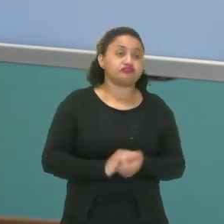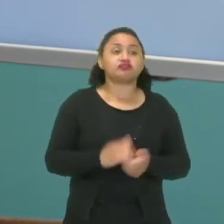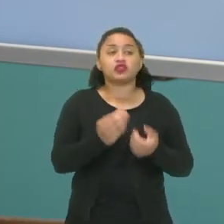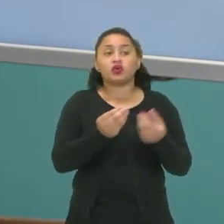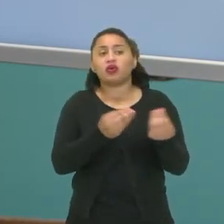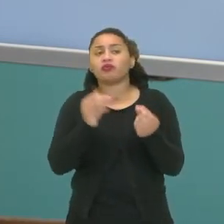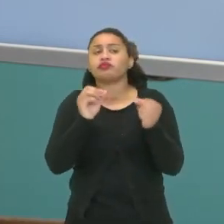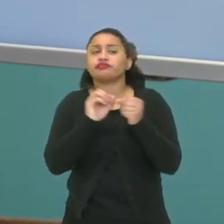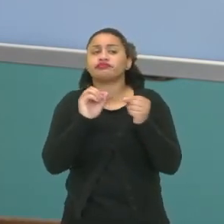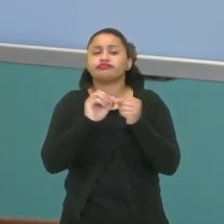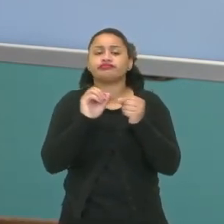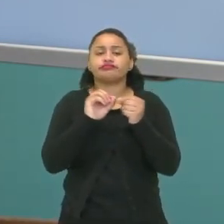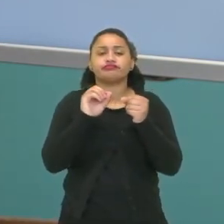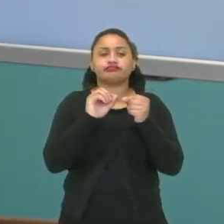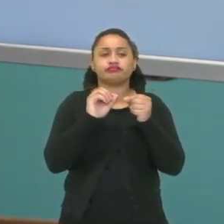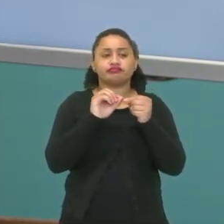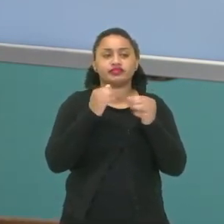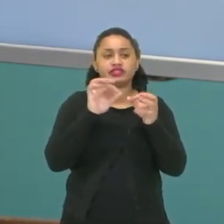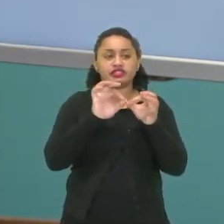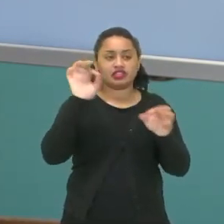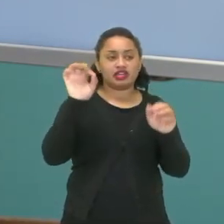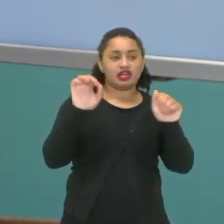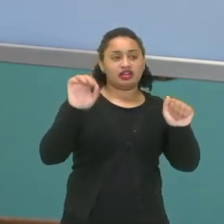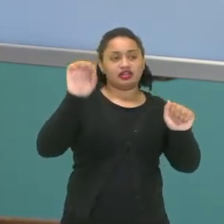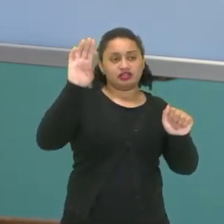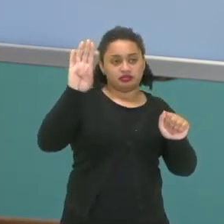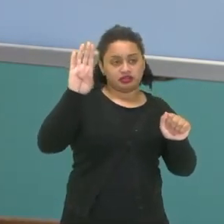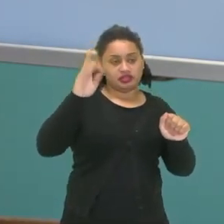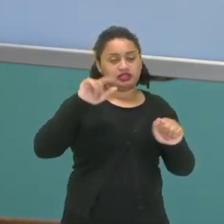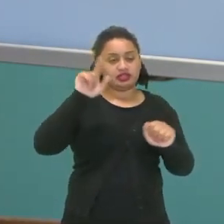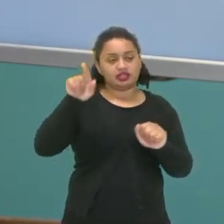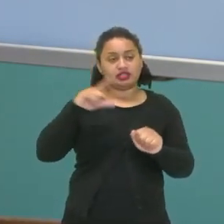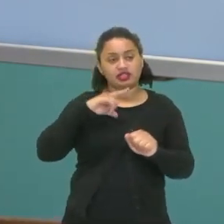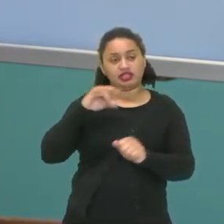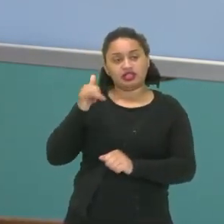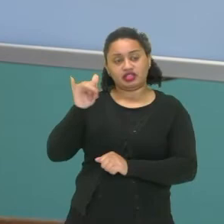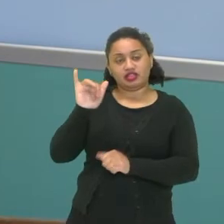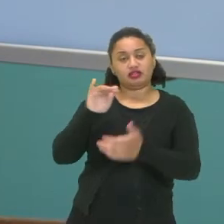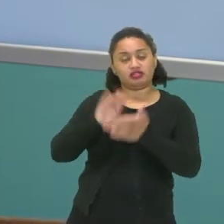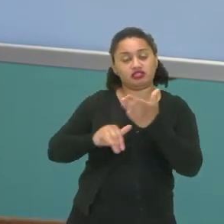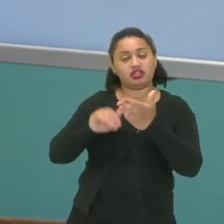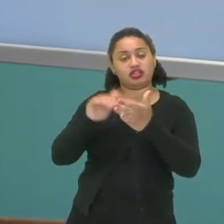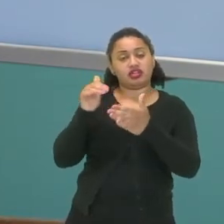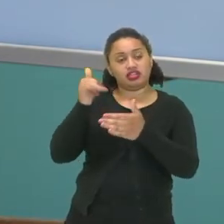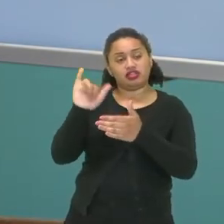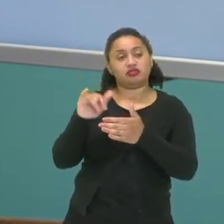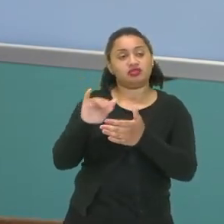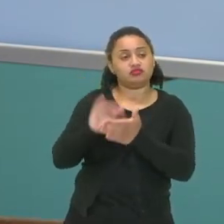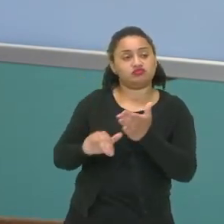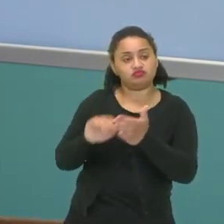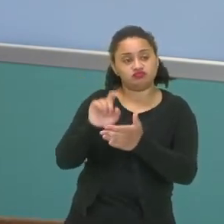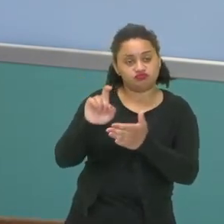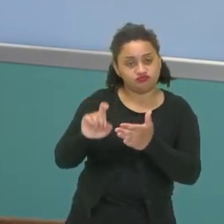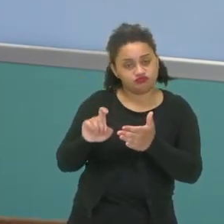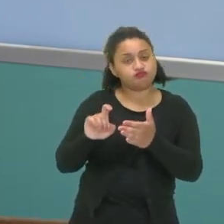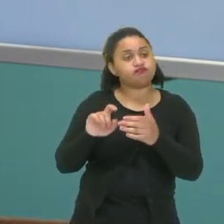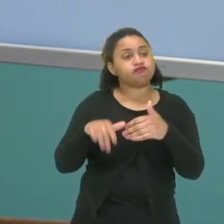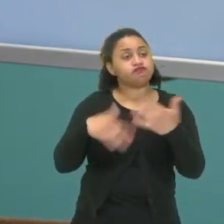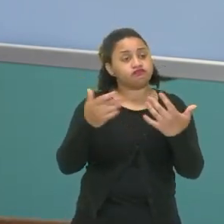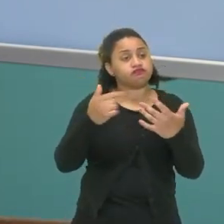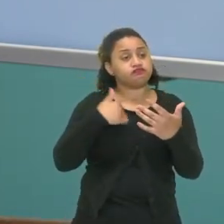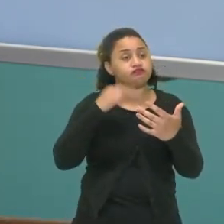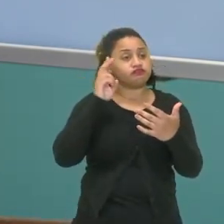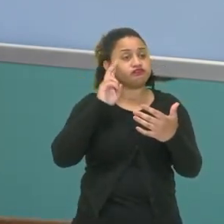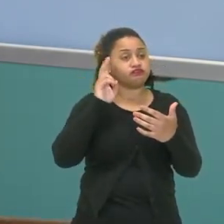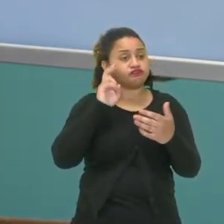ficar isso? Então, eu quero distância de A até B, a diferença de Y e a diferença de X. Lembrando, a diferença